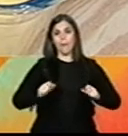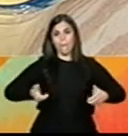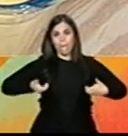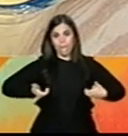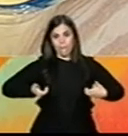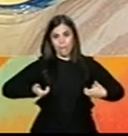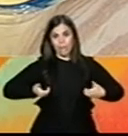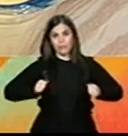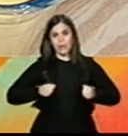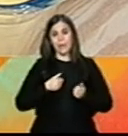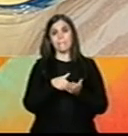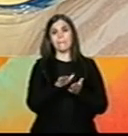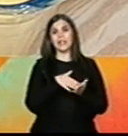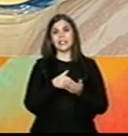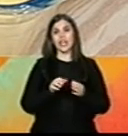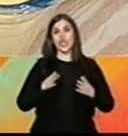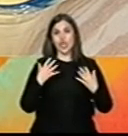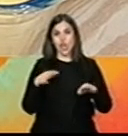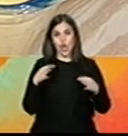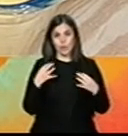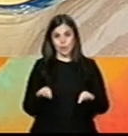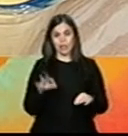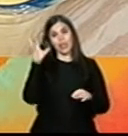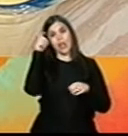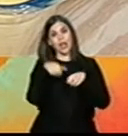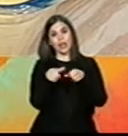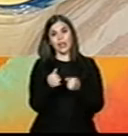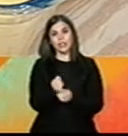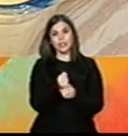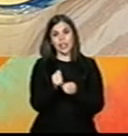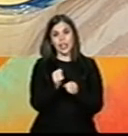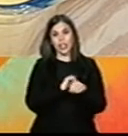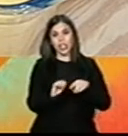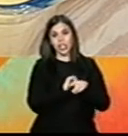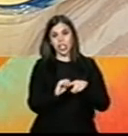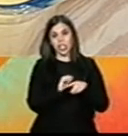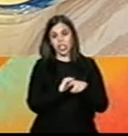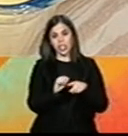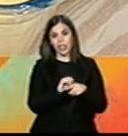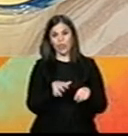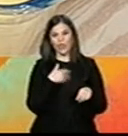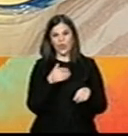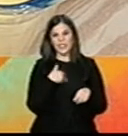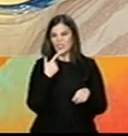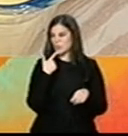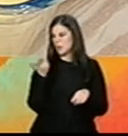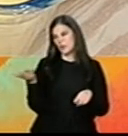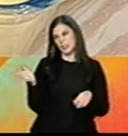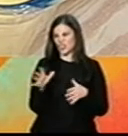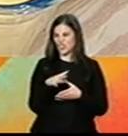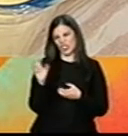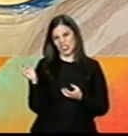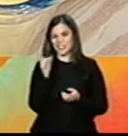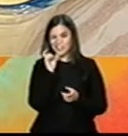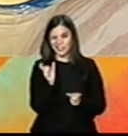Aqui. Manteiga normal. Aqui manteiga é normal. Manteiga normal. 50 gramas de queijo da ilha ralado. Está ralado, coitado, está cheio de chatice e